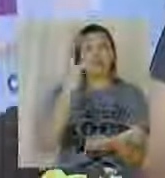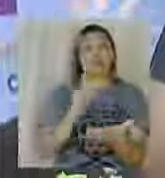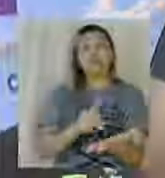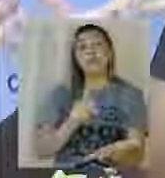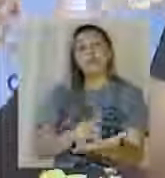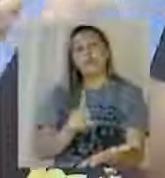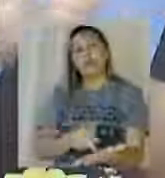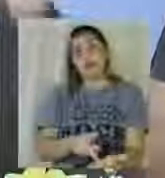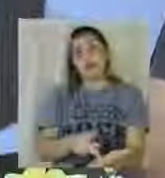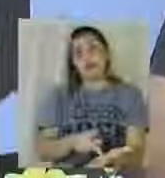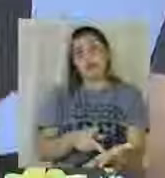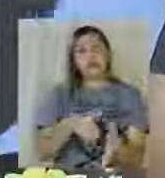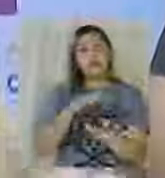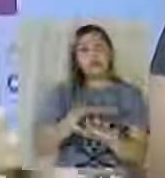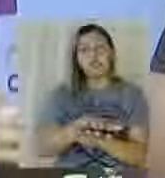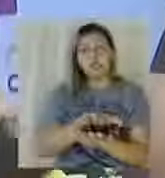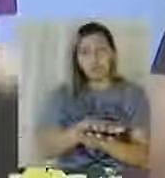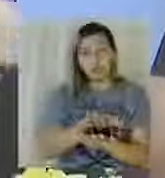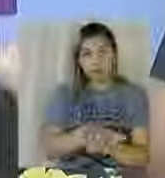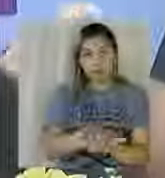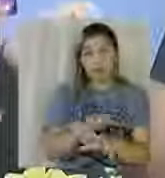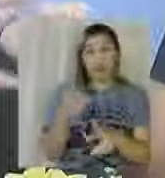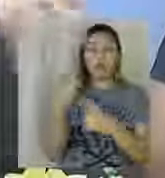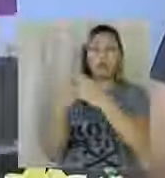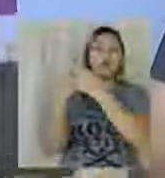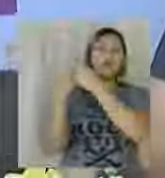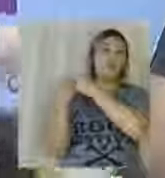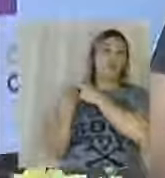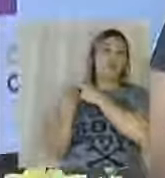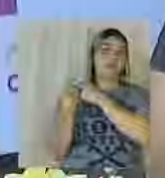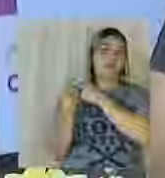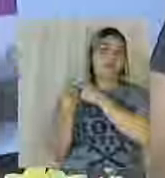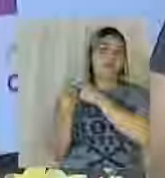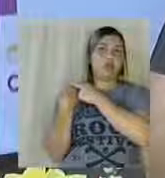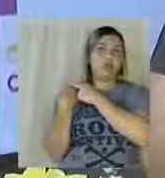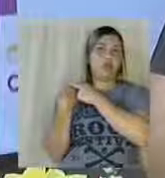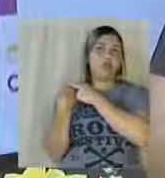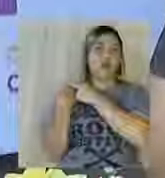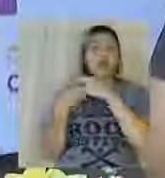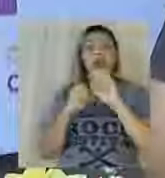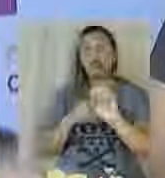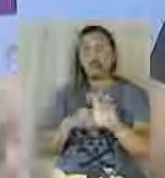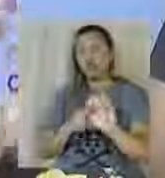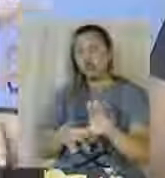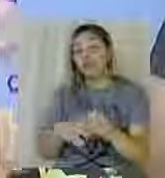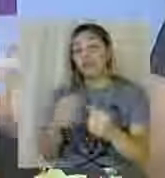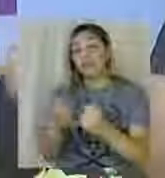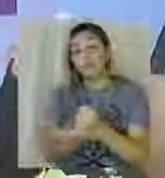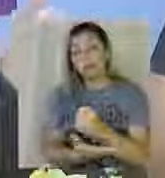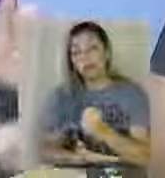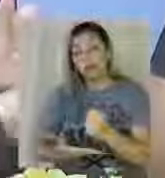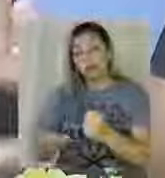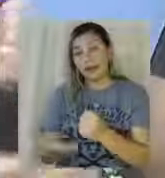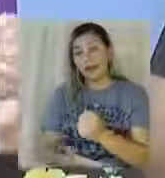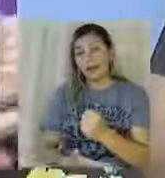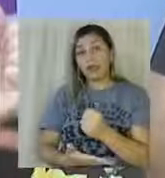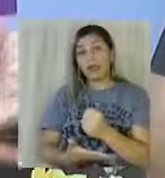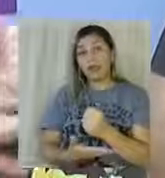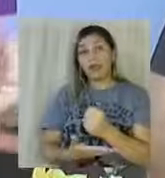Inclusão passa pelo viés da responsabilidade. Educação básica sem